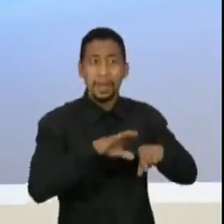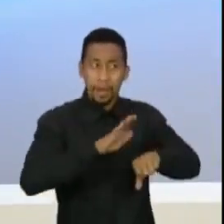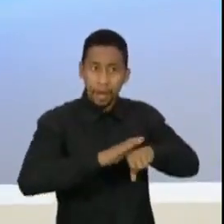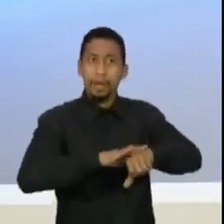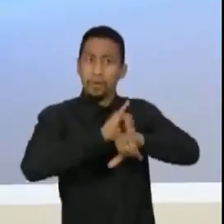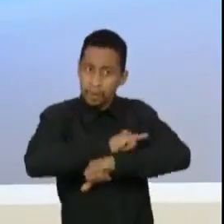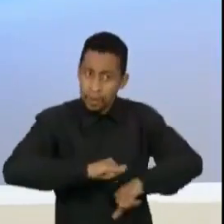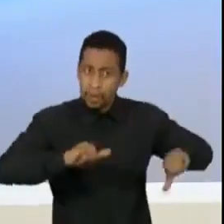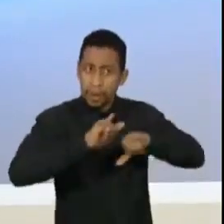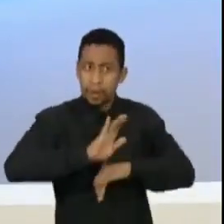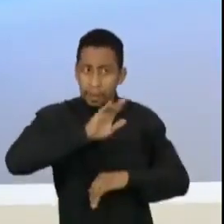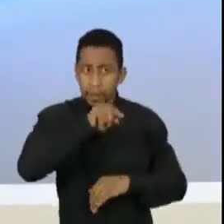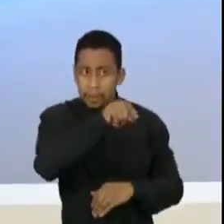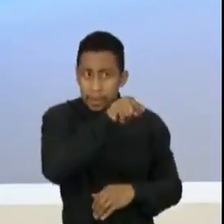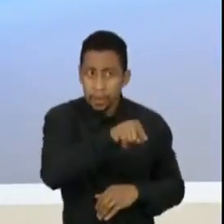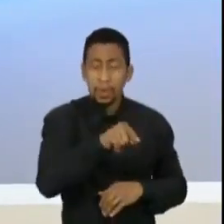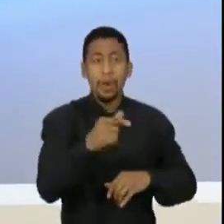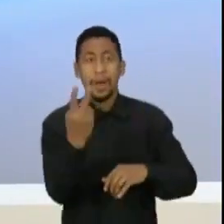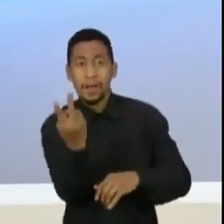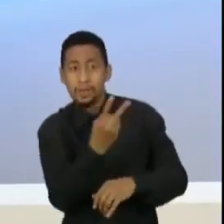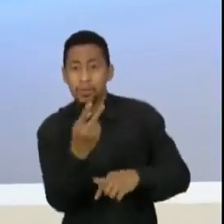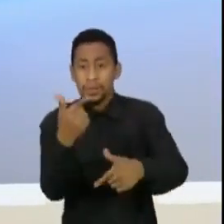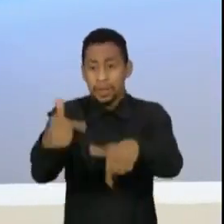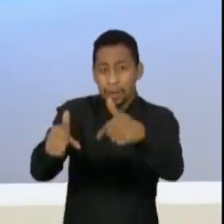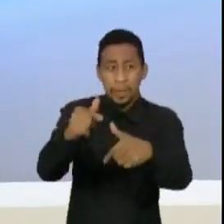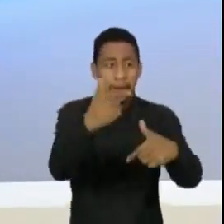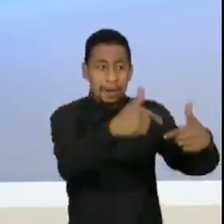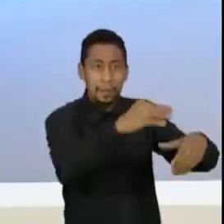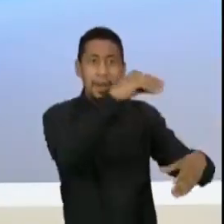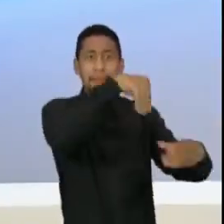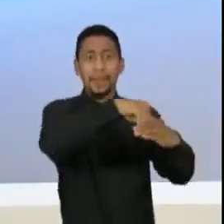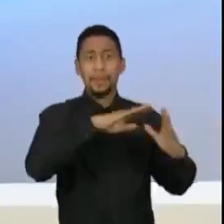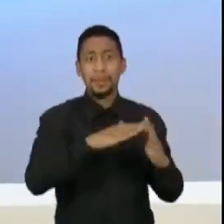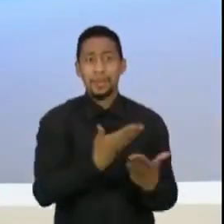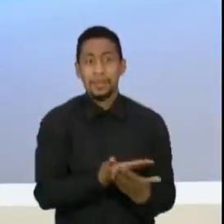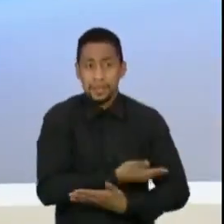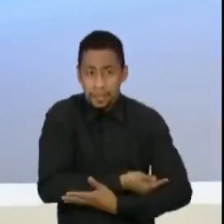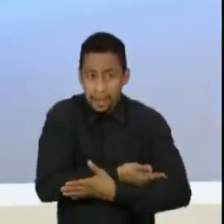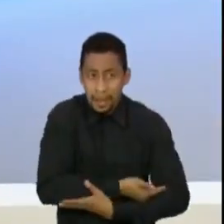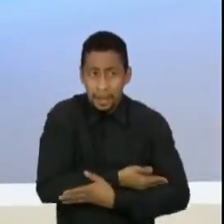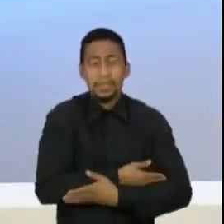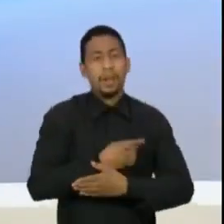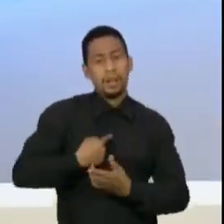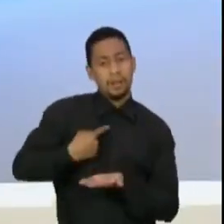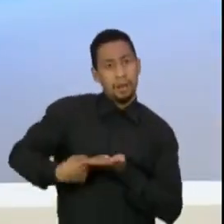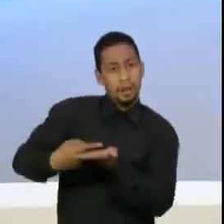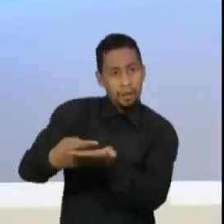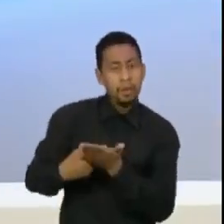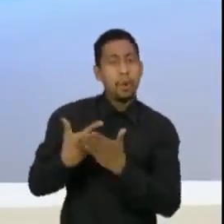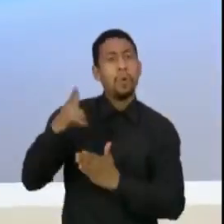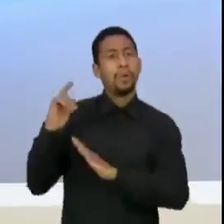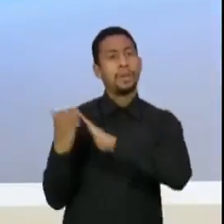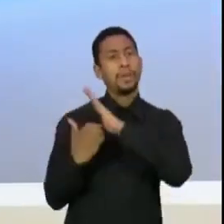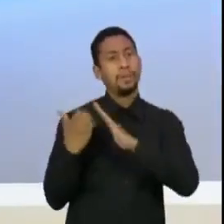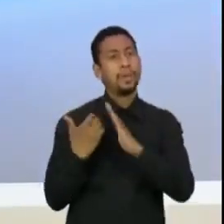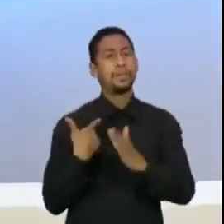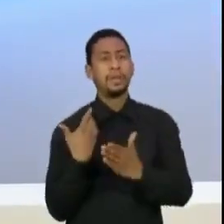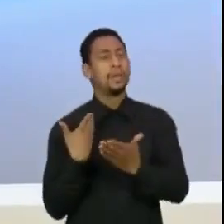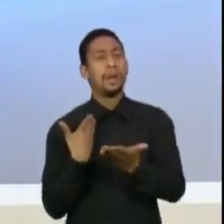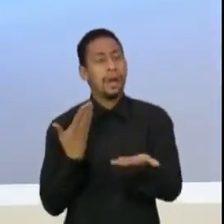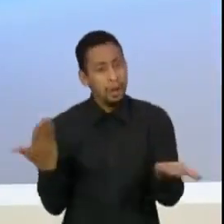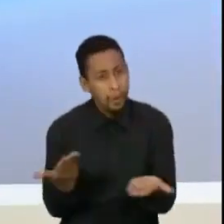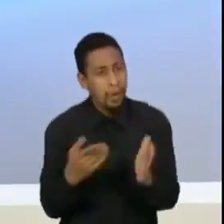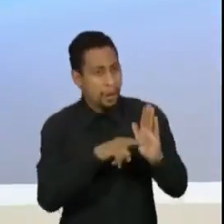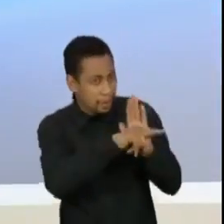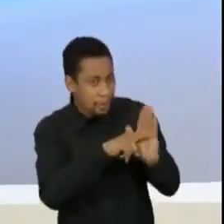campanha para o senhor essas duas pessoas vão trabalhar em creches essas duas creches elas fazem negócios com uma empresa de fachada e isso termina numa investigação